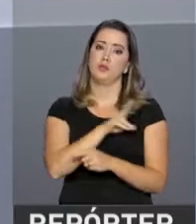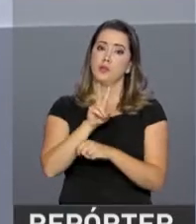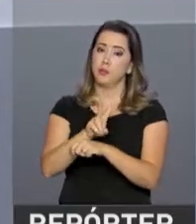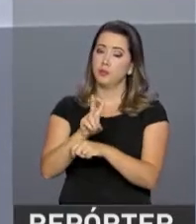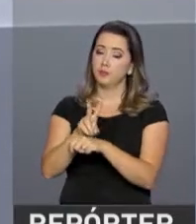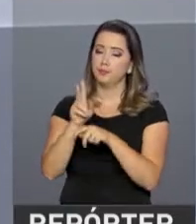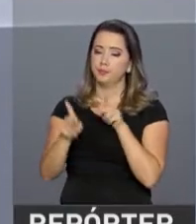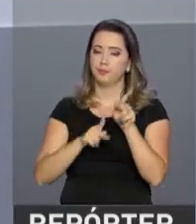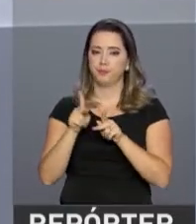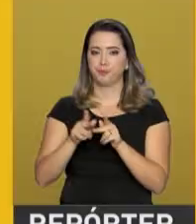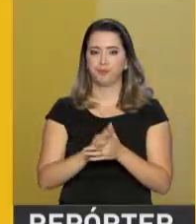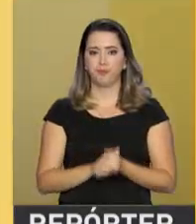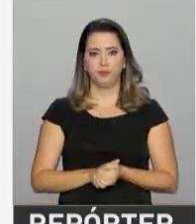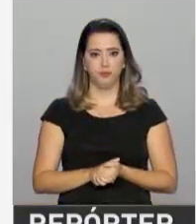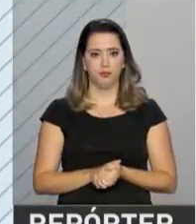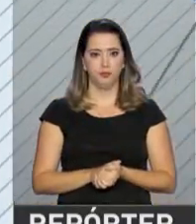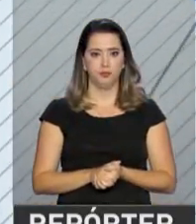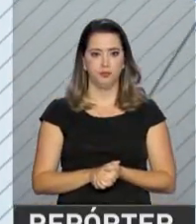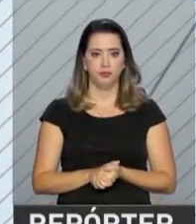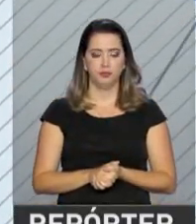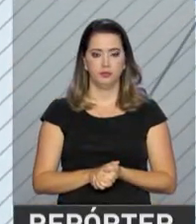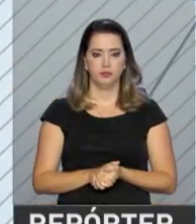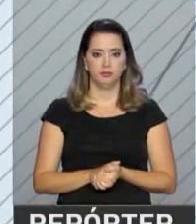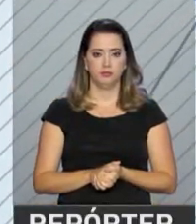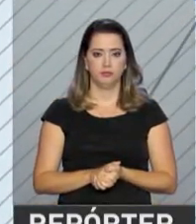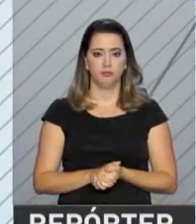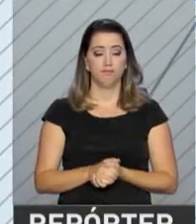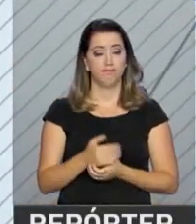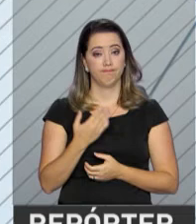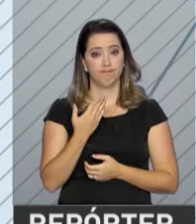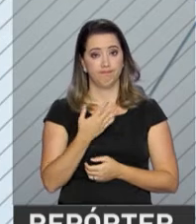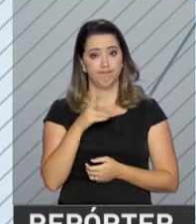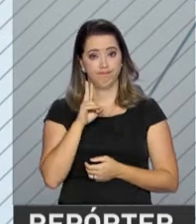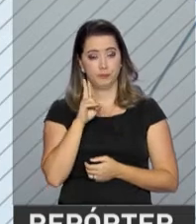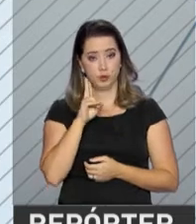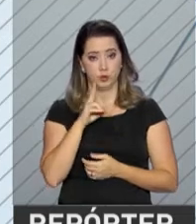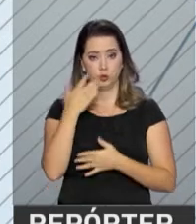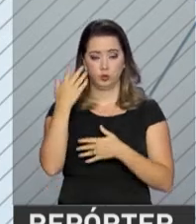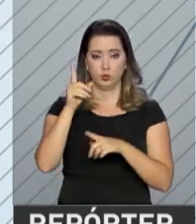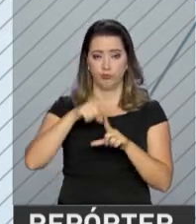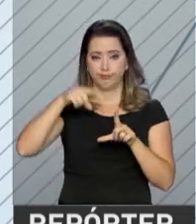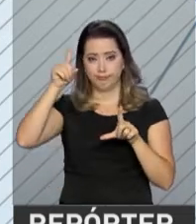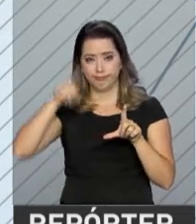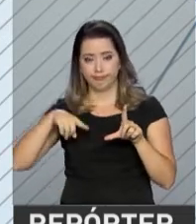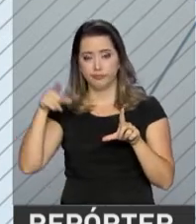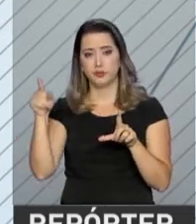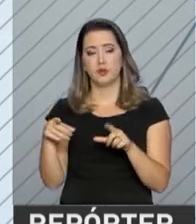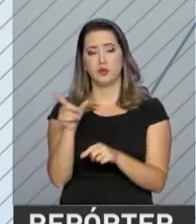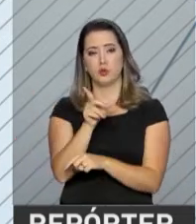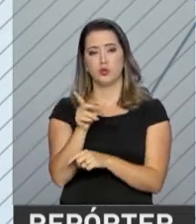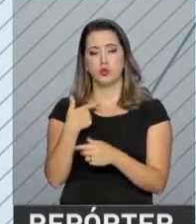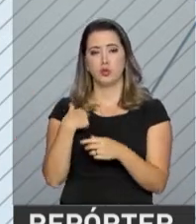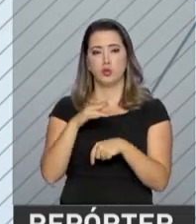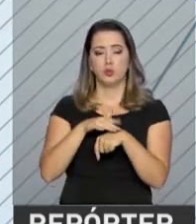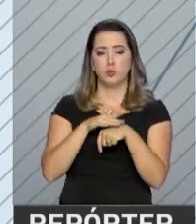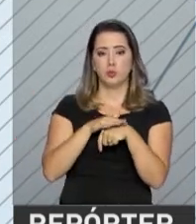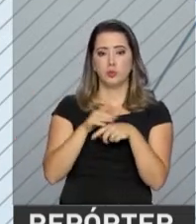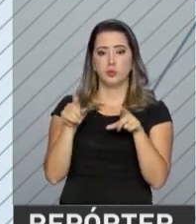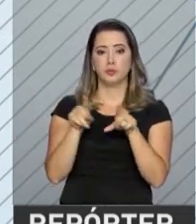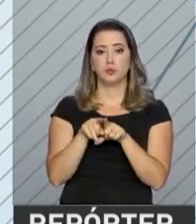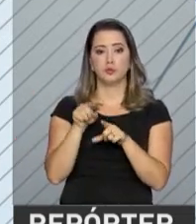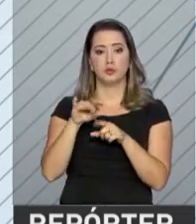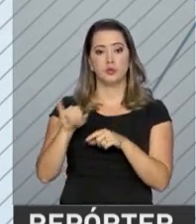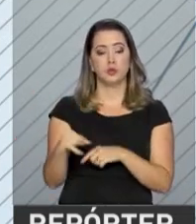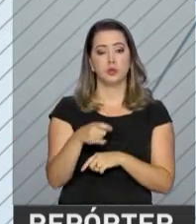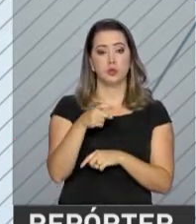pablo mundo em o boletim epidemiológico do governo mostra que no período entre julho de 2017